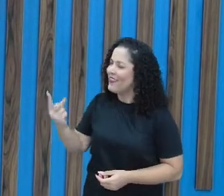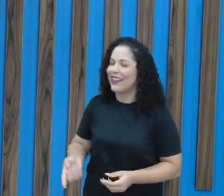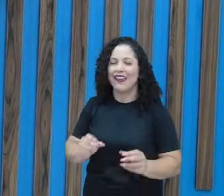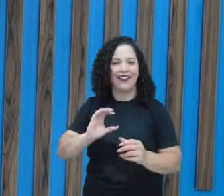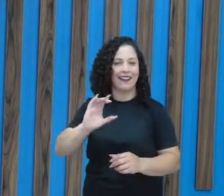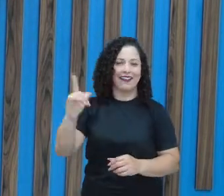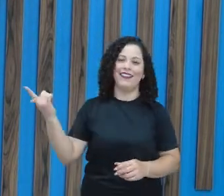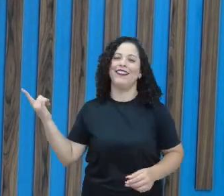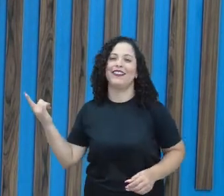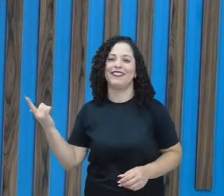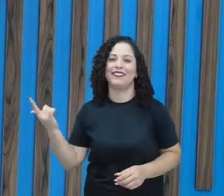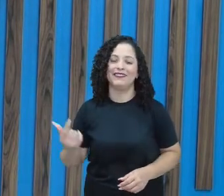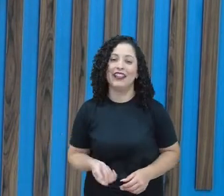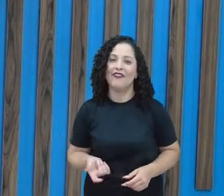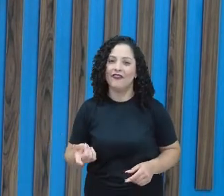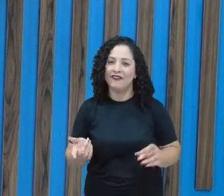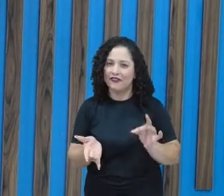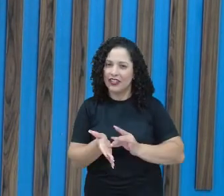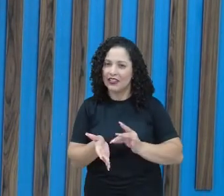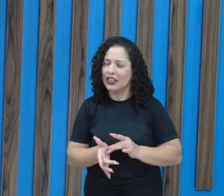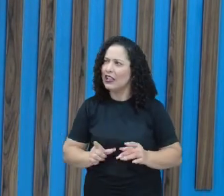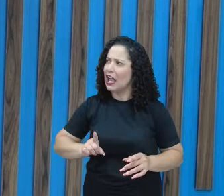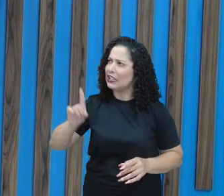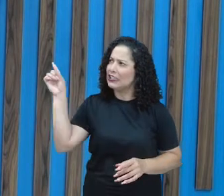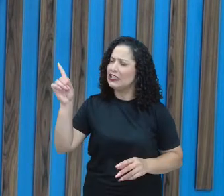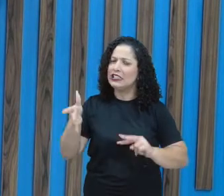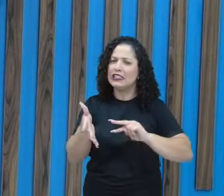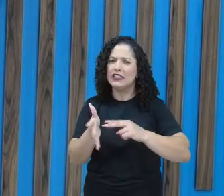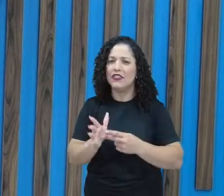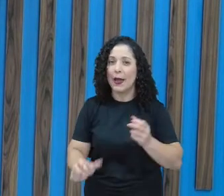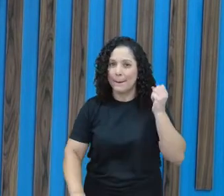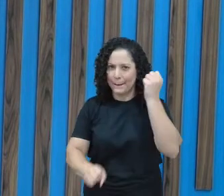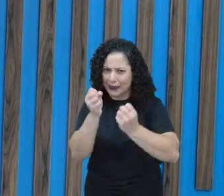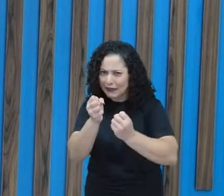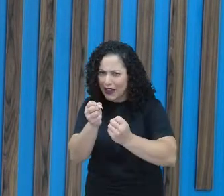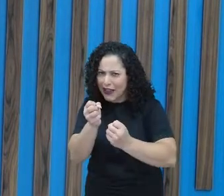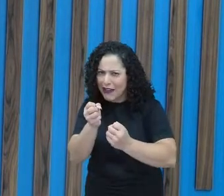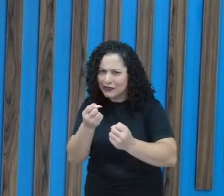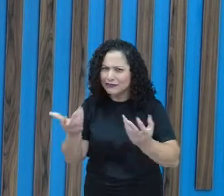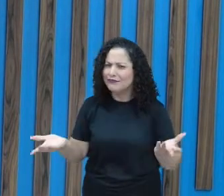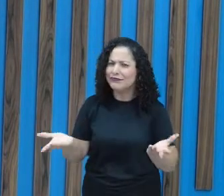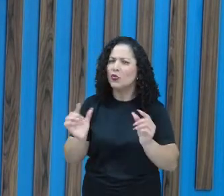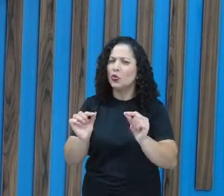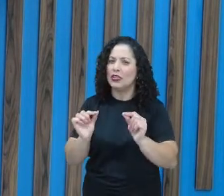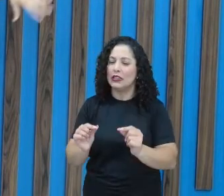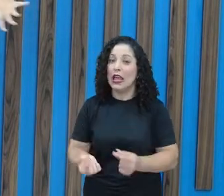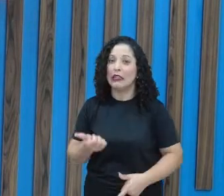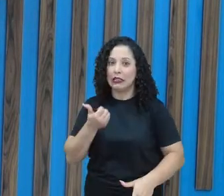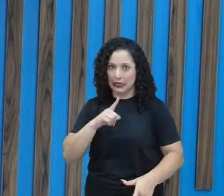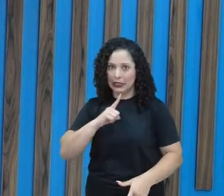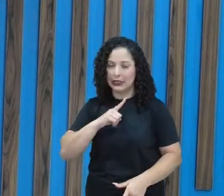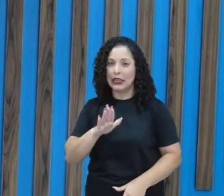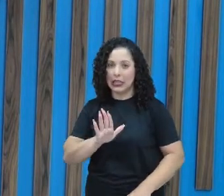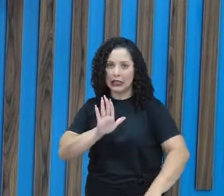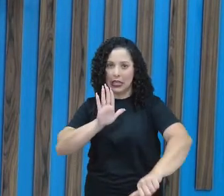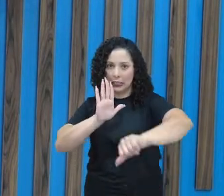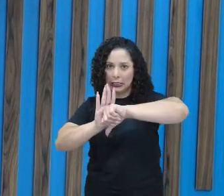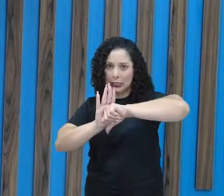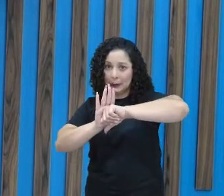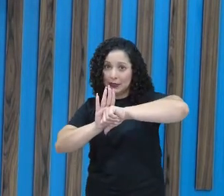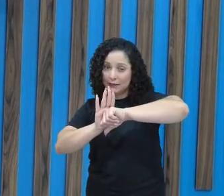veja, aqui, ó, o matar, a gente tá empregando em dois sentidos. Claro. O matar do crime e o de